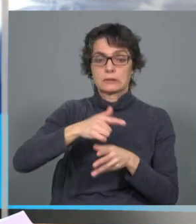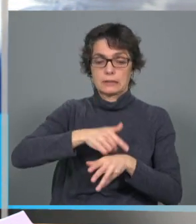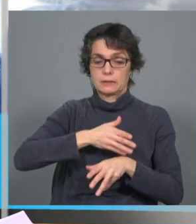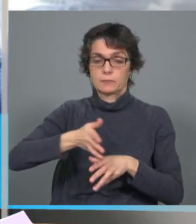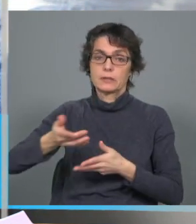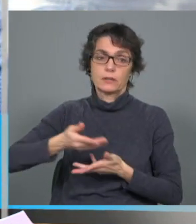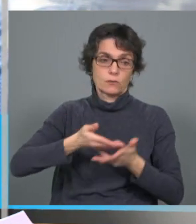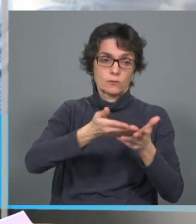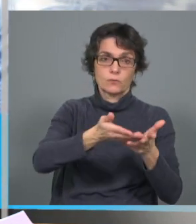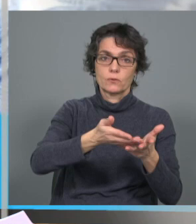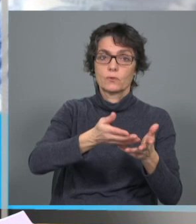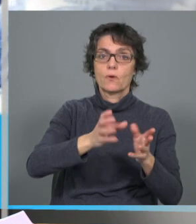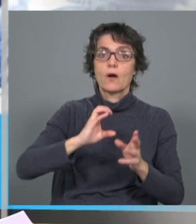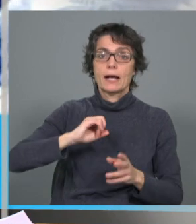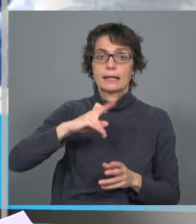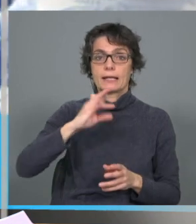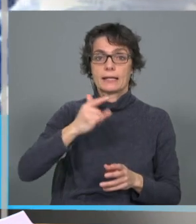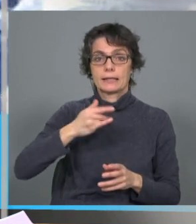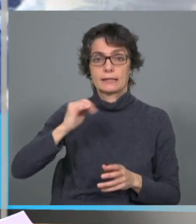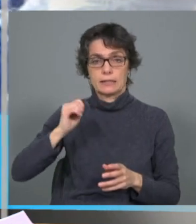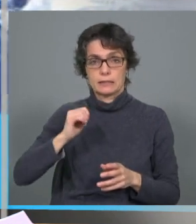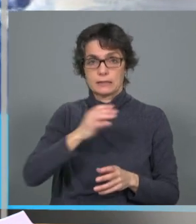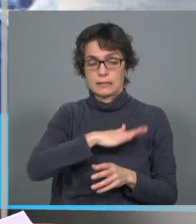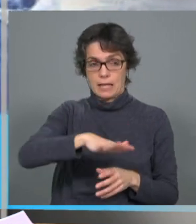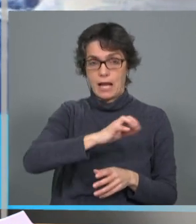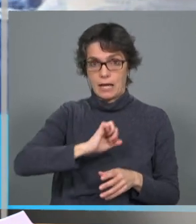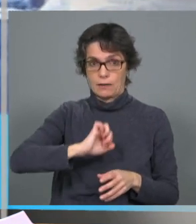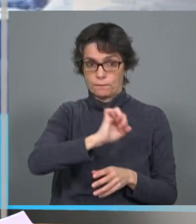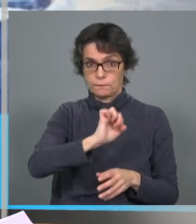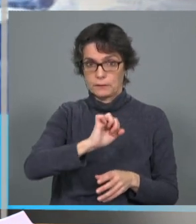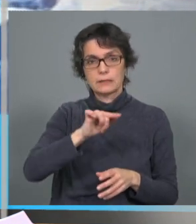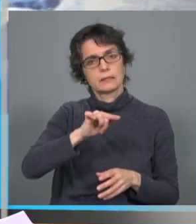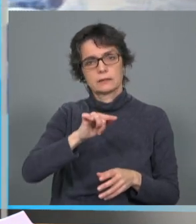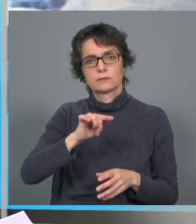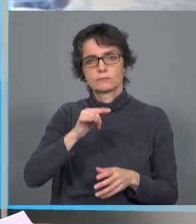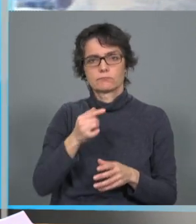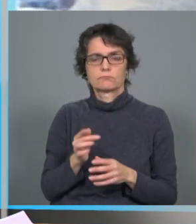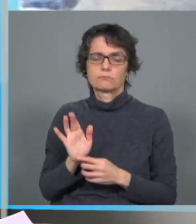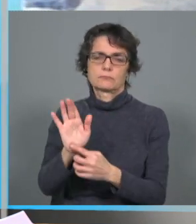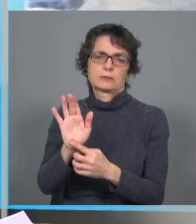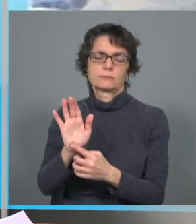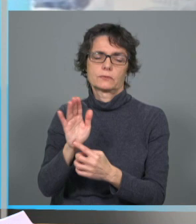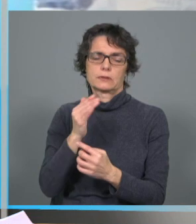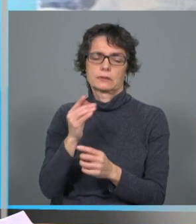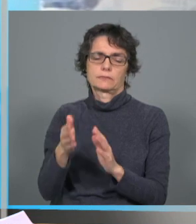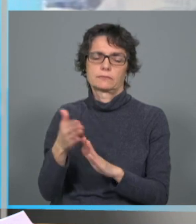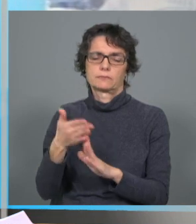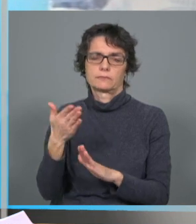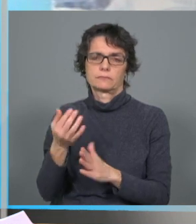diocesana, representa a sua absoluta solicitude para com aqueles que sofrem.